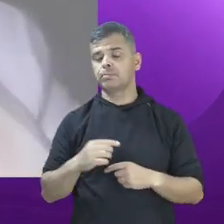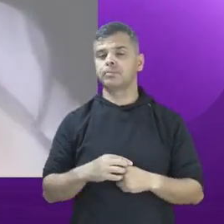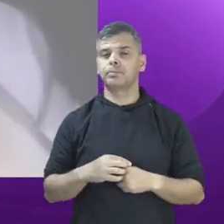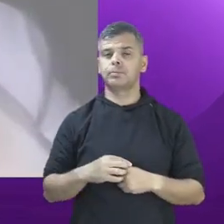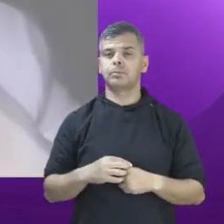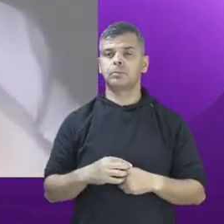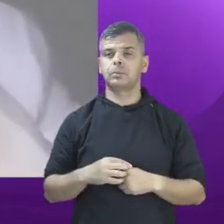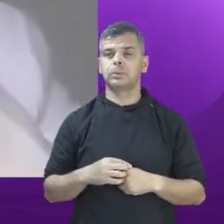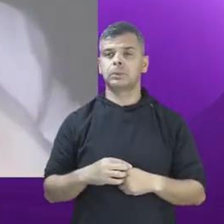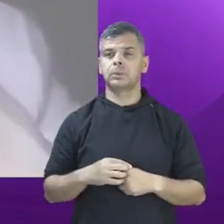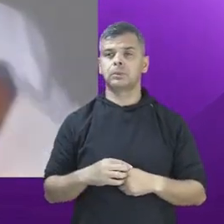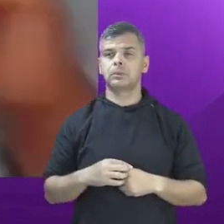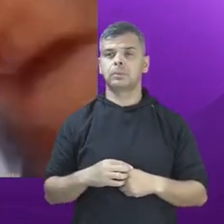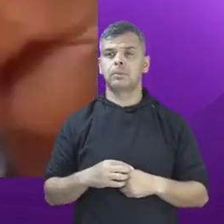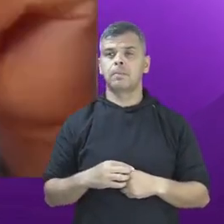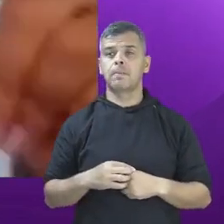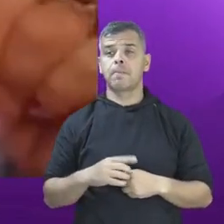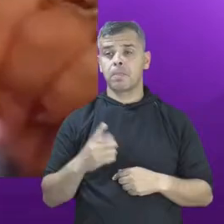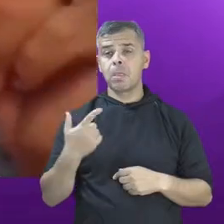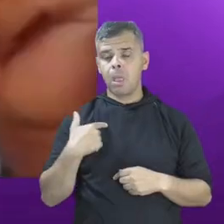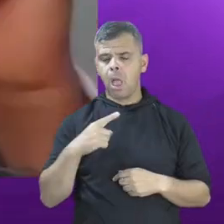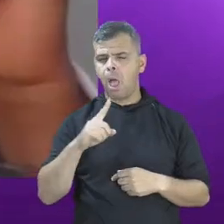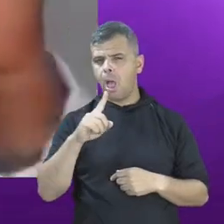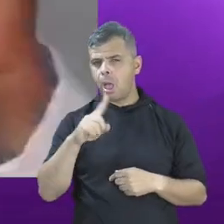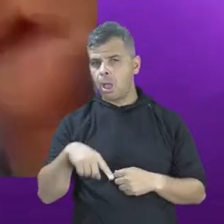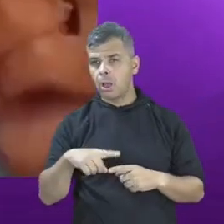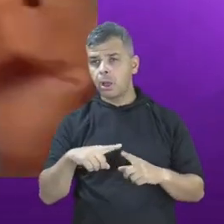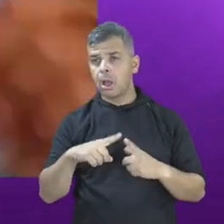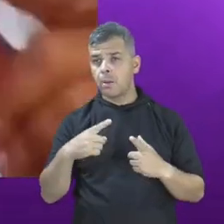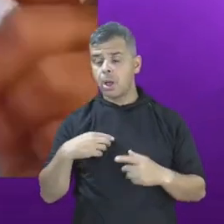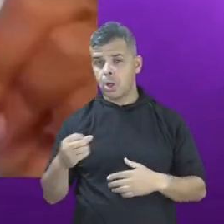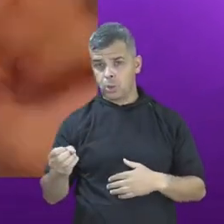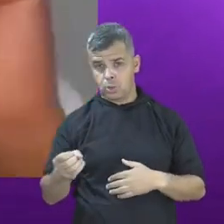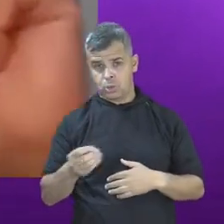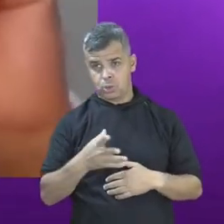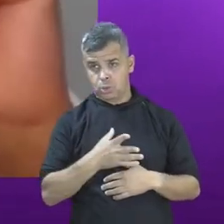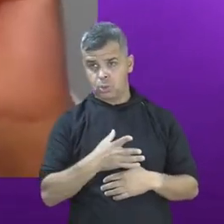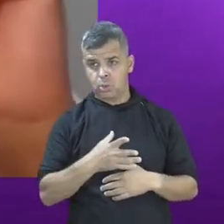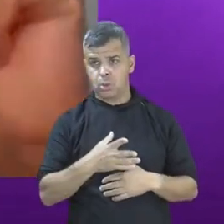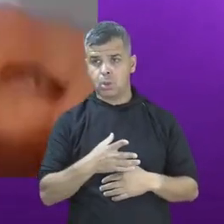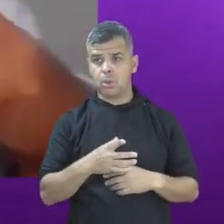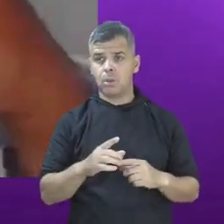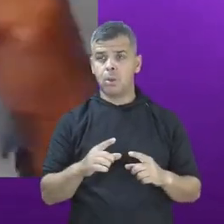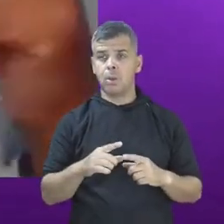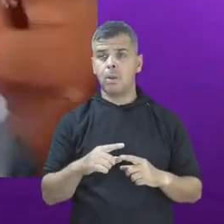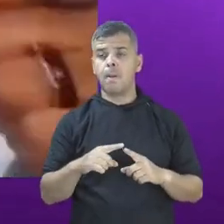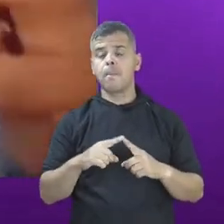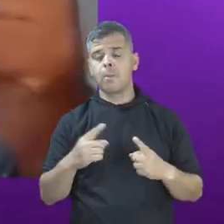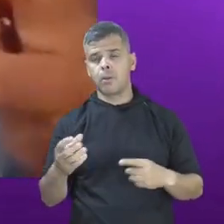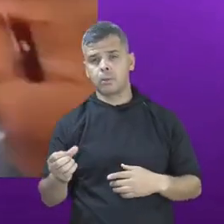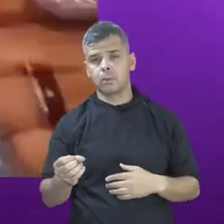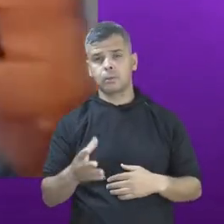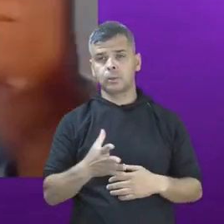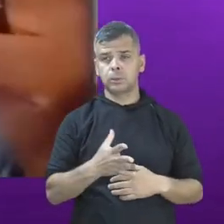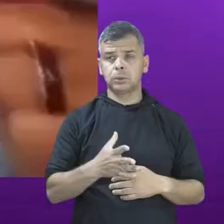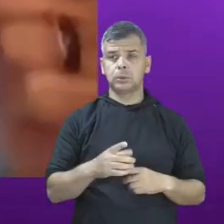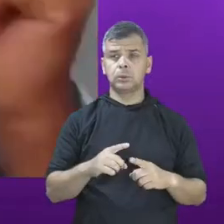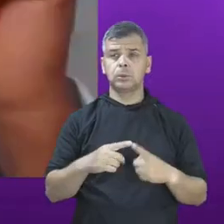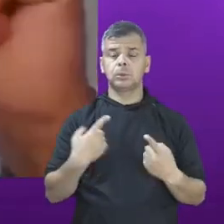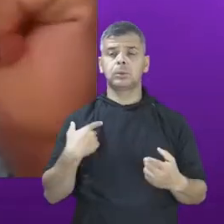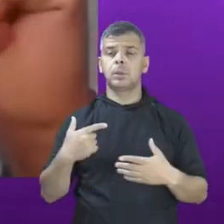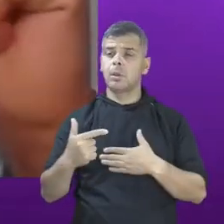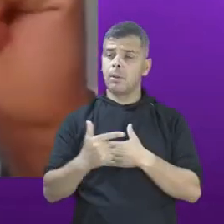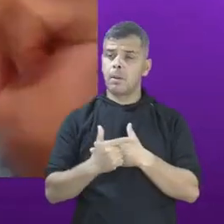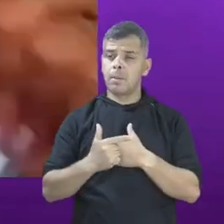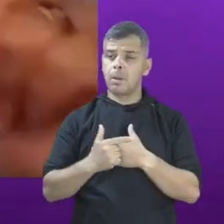Porque é uma nova forma, né? Não vou chamar de sutil, mas é uma nova forma de